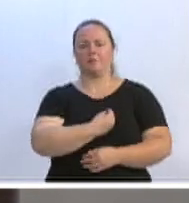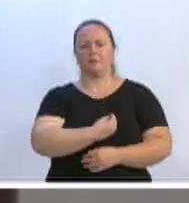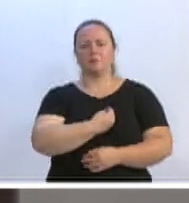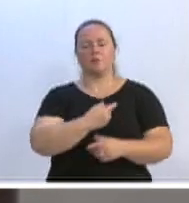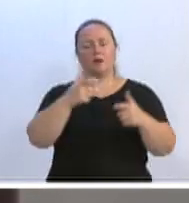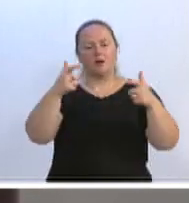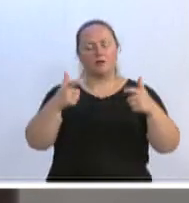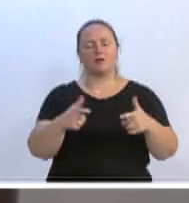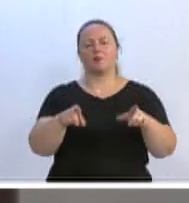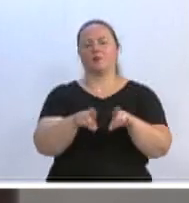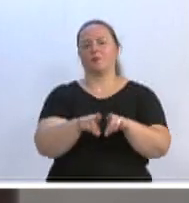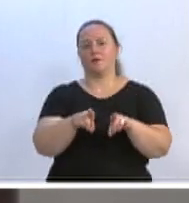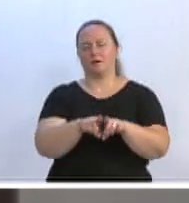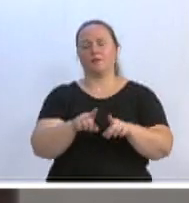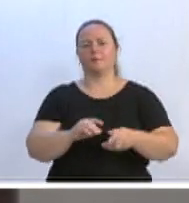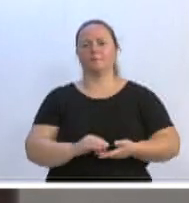local.